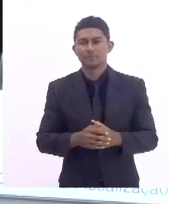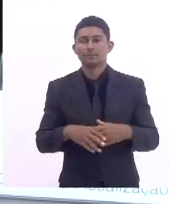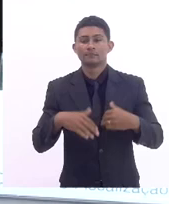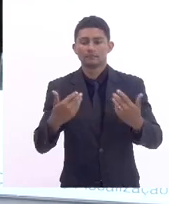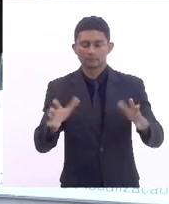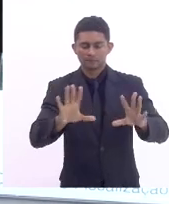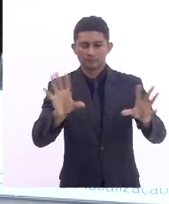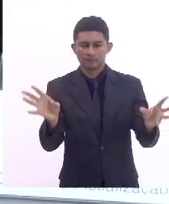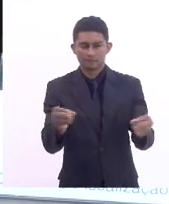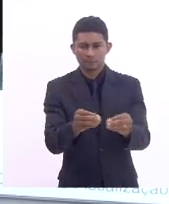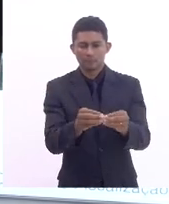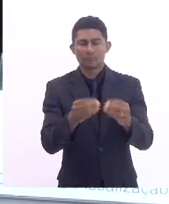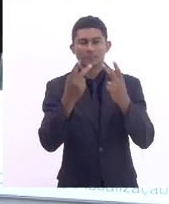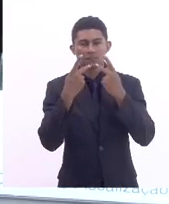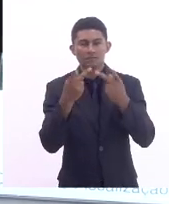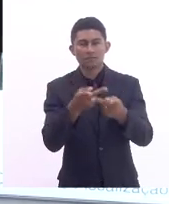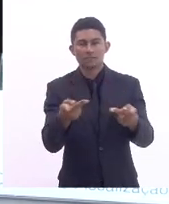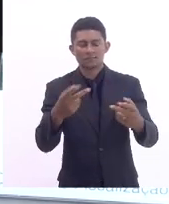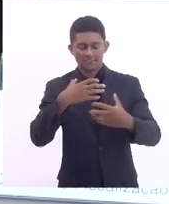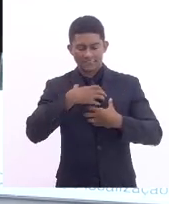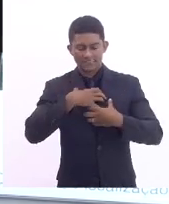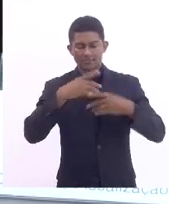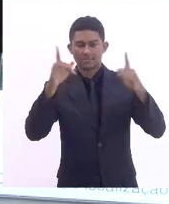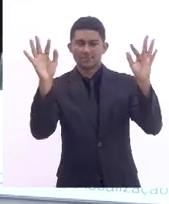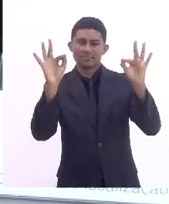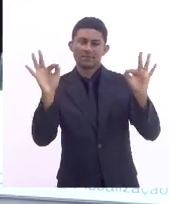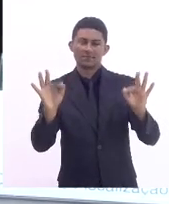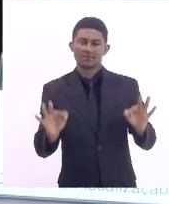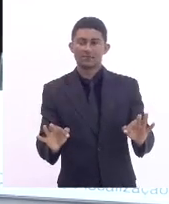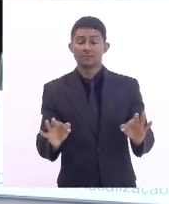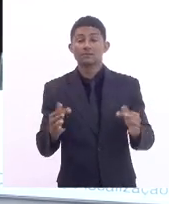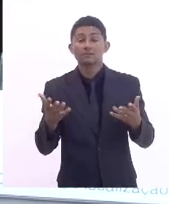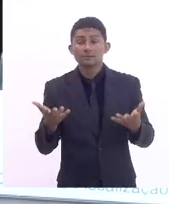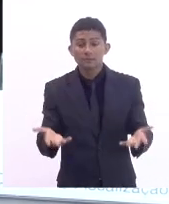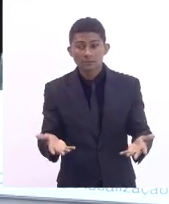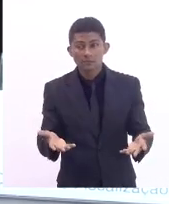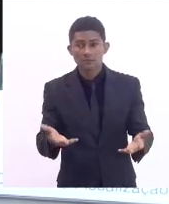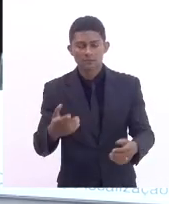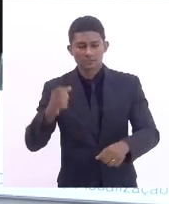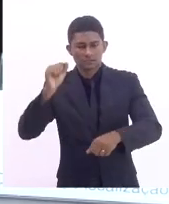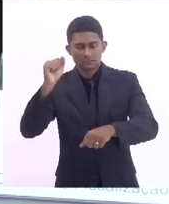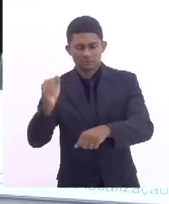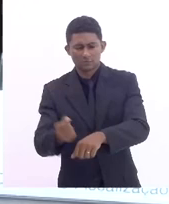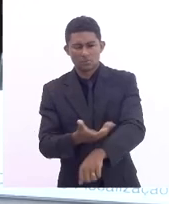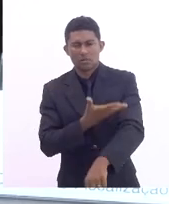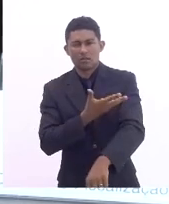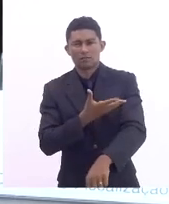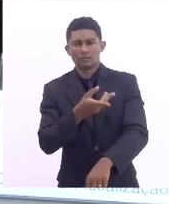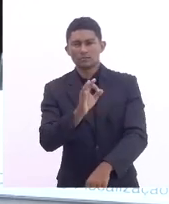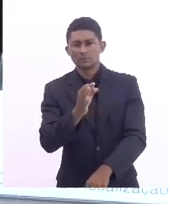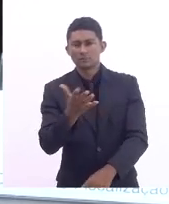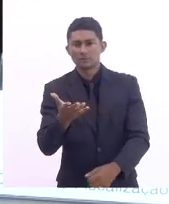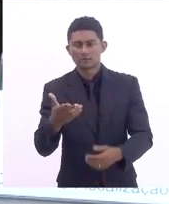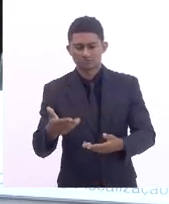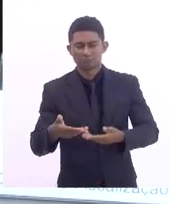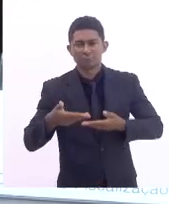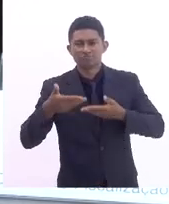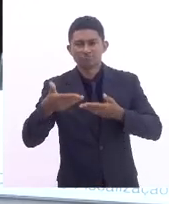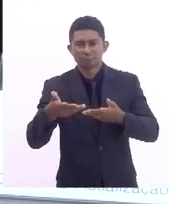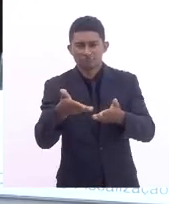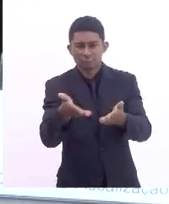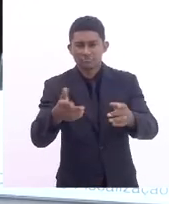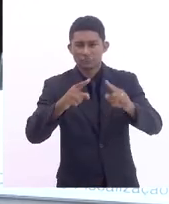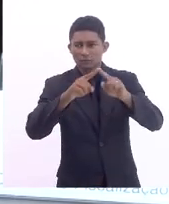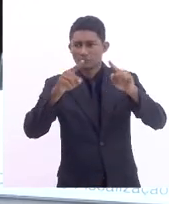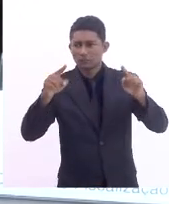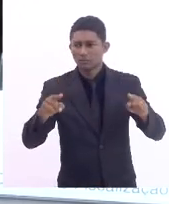finalizando que eu estou muito feliz muito agradecido quero muito emocionado agradecer a receptividade dos